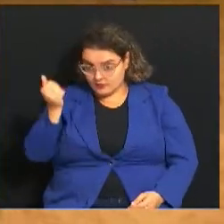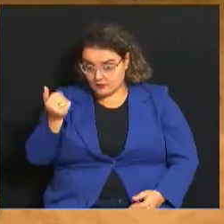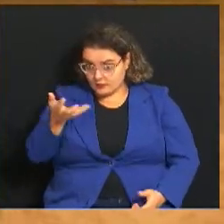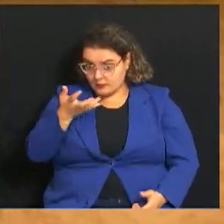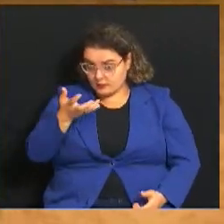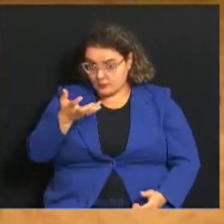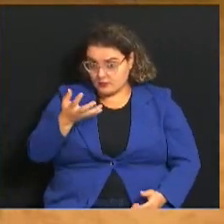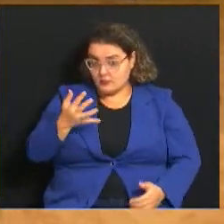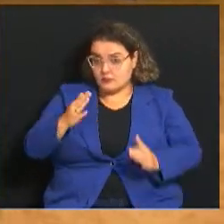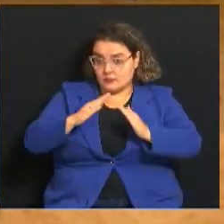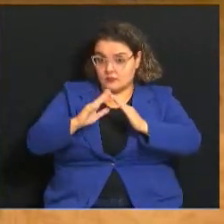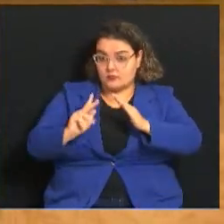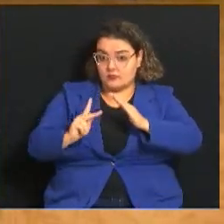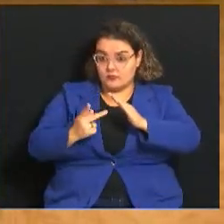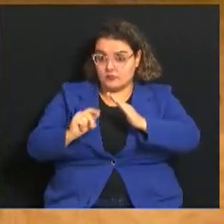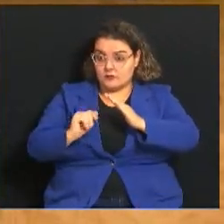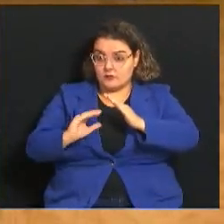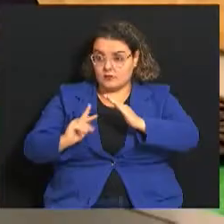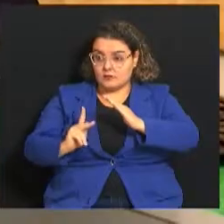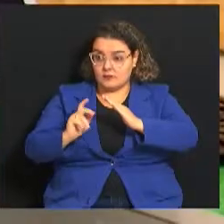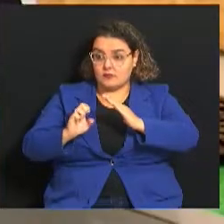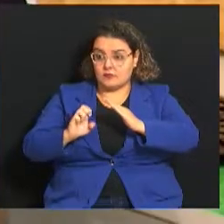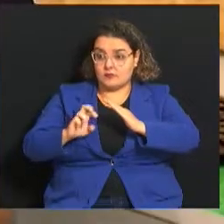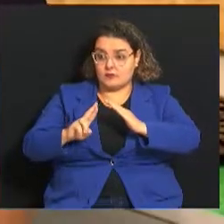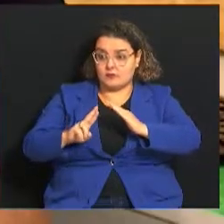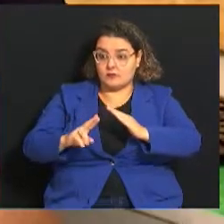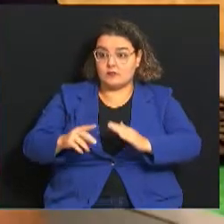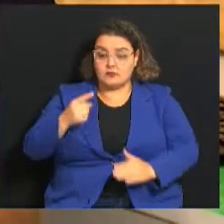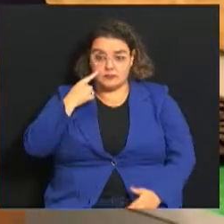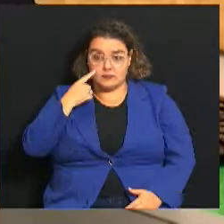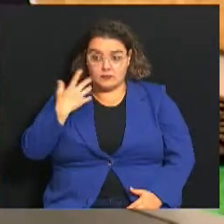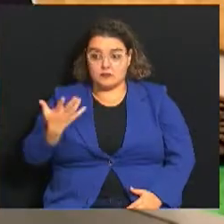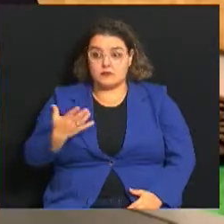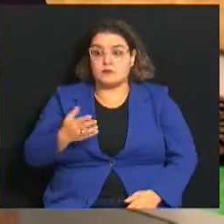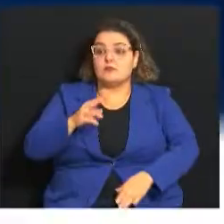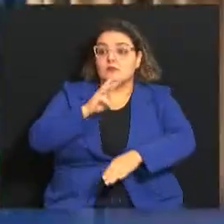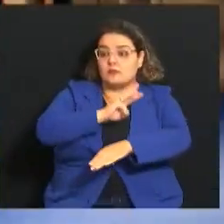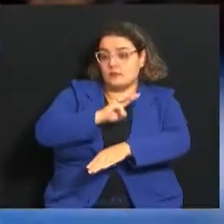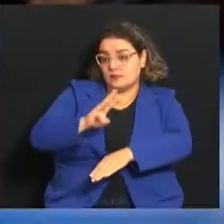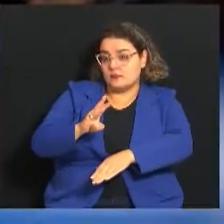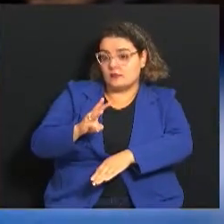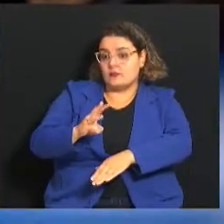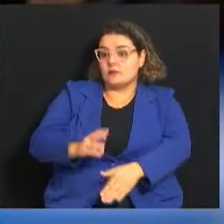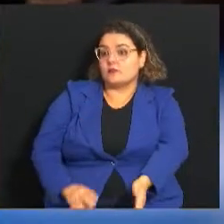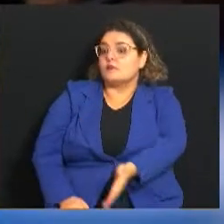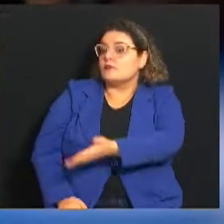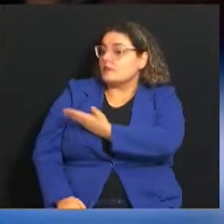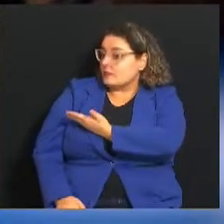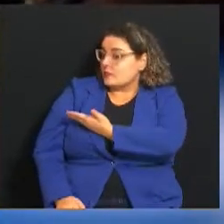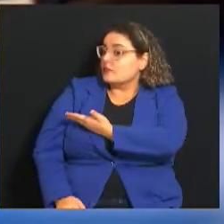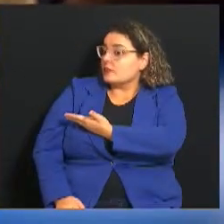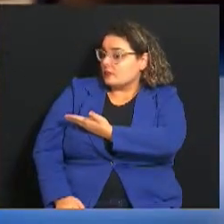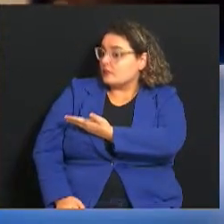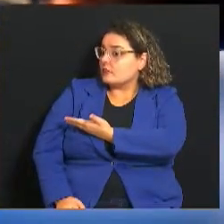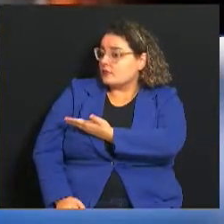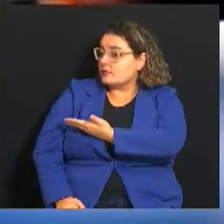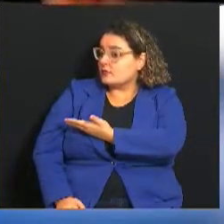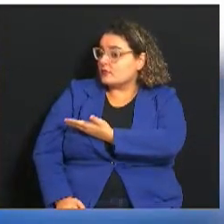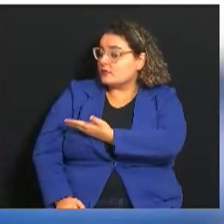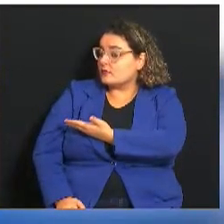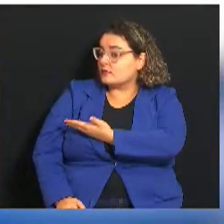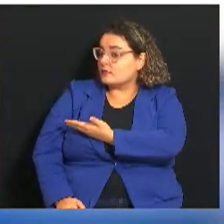da Casa Hacker, veja como fazer. Legal, pode acessar o nosso site, casahacker.org. Ao longo do ano a